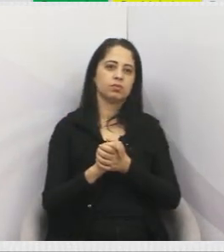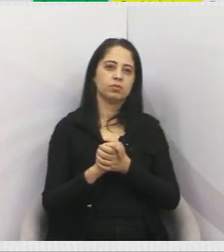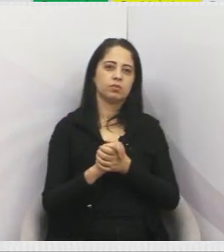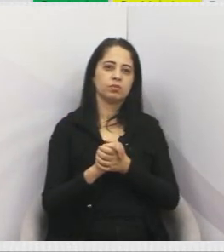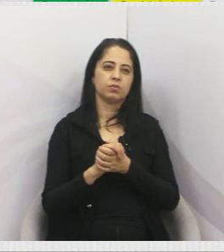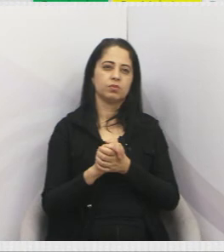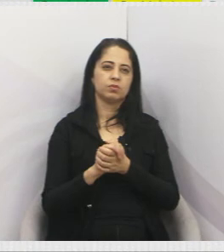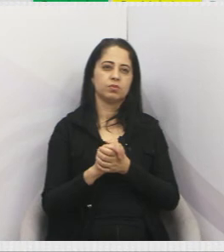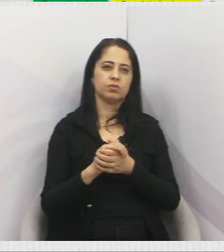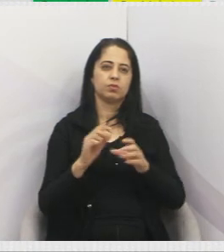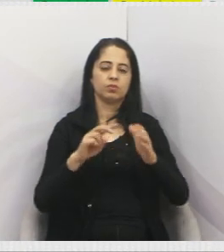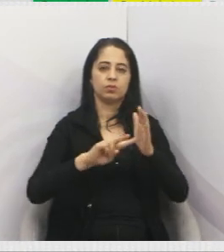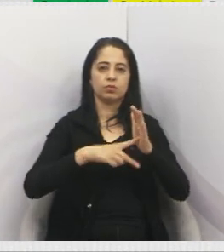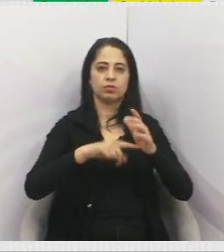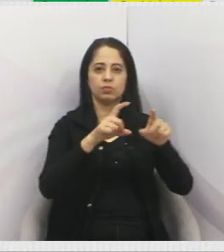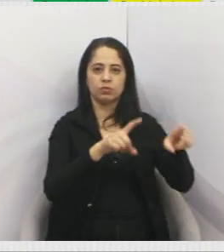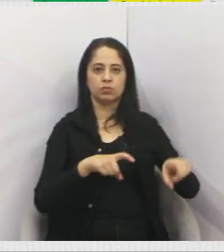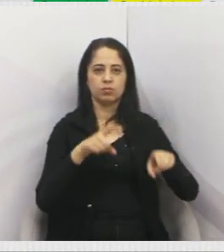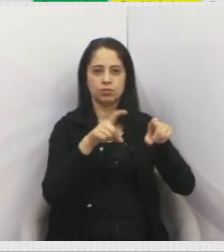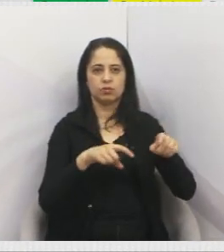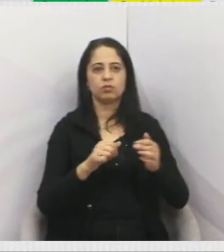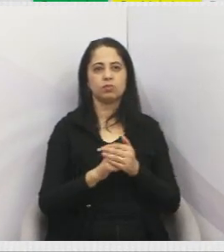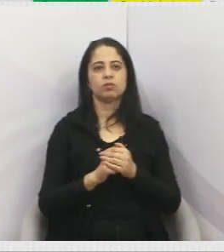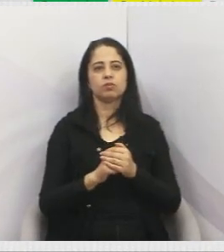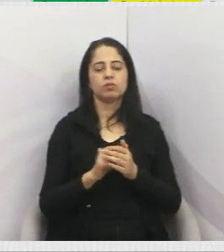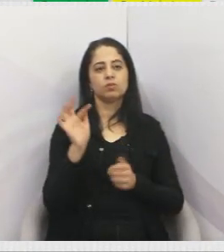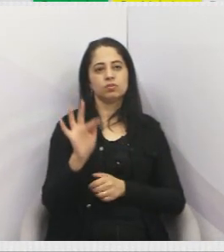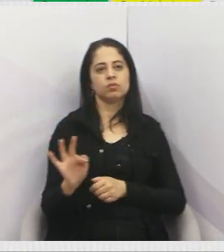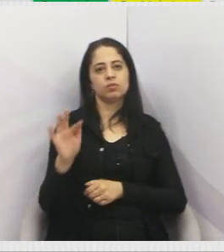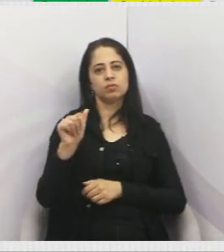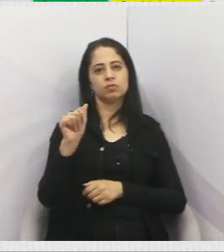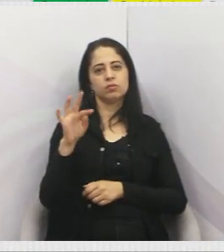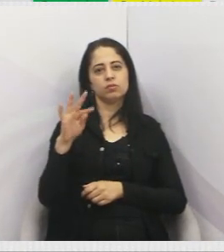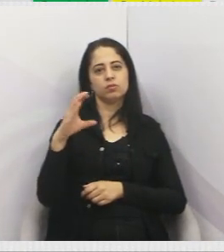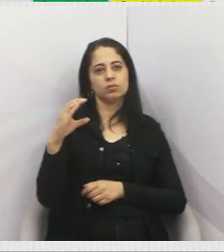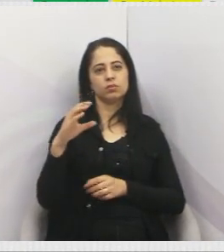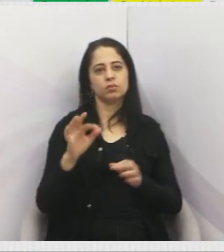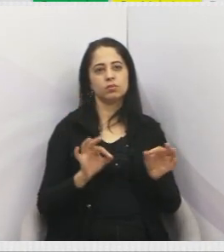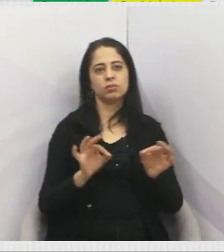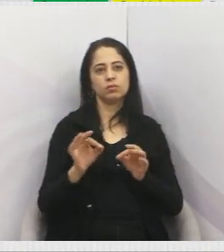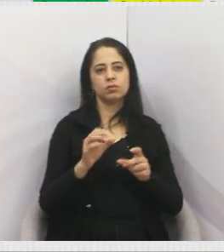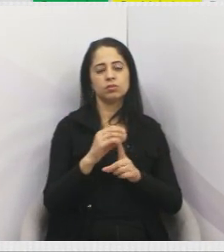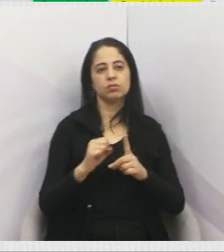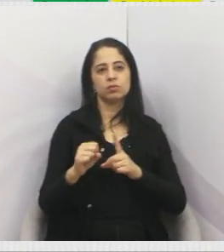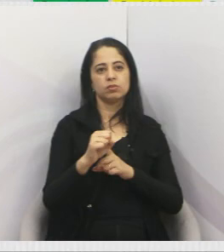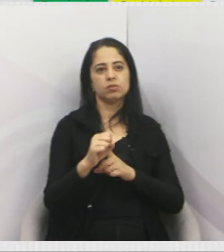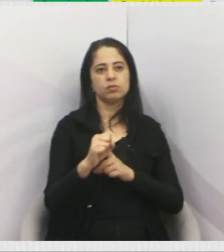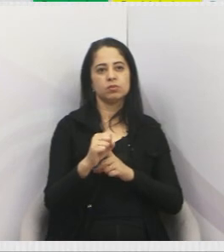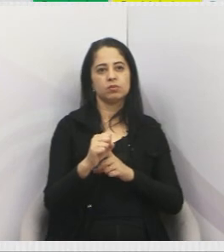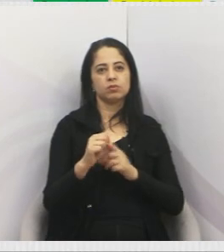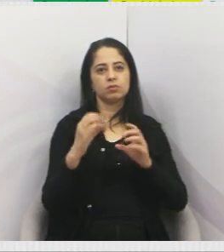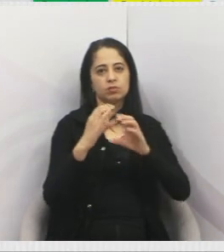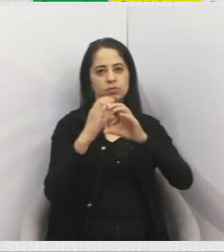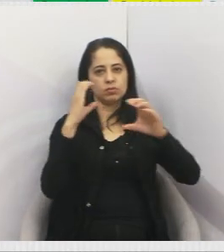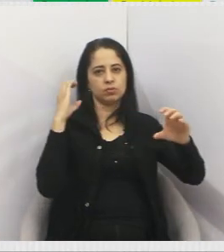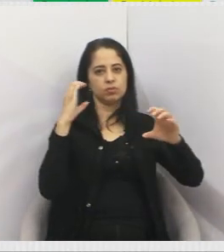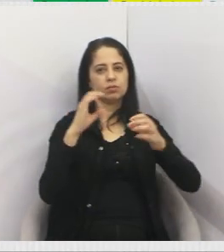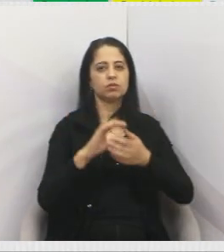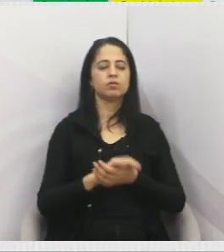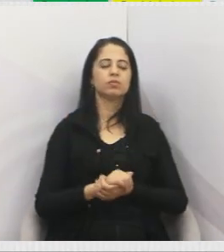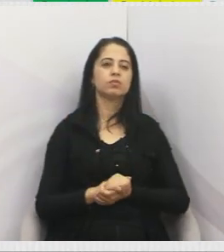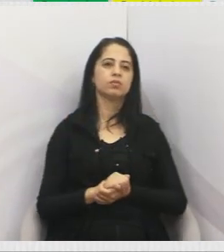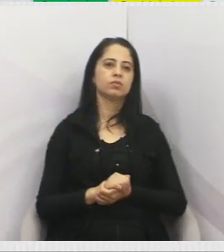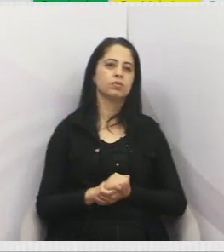entidades profissionais, Sindicato Rural, entidades acadêmicas FATEC e organização da sociedade civil, Associação dos Engenheiros e